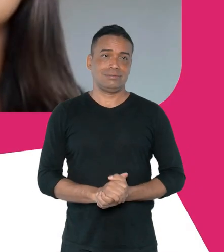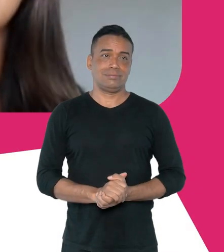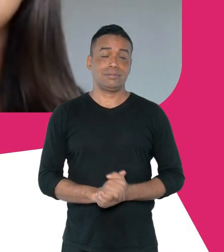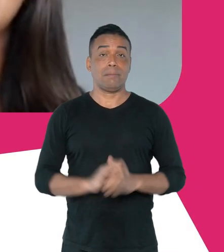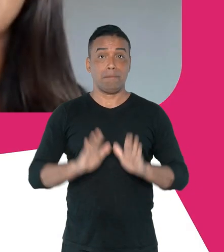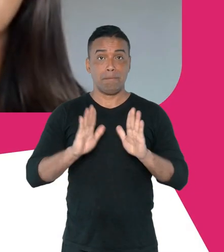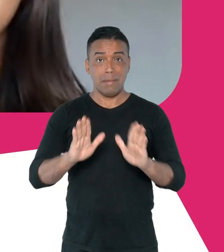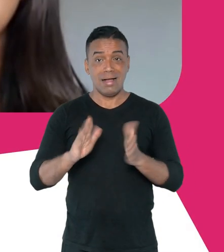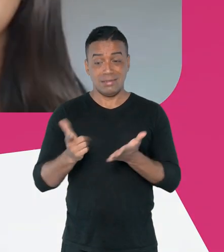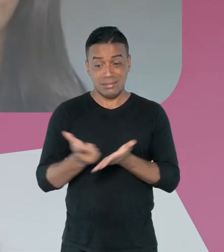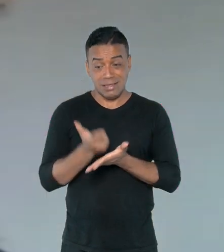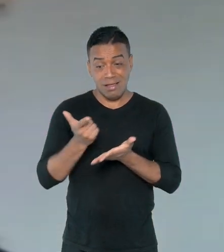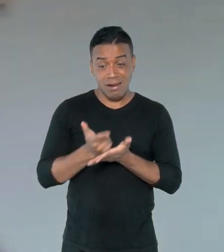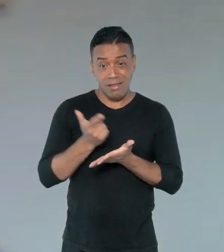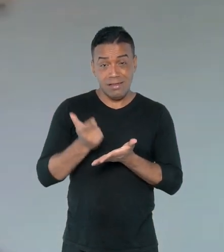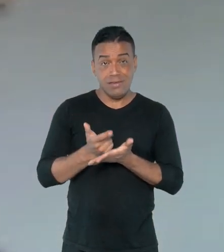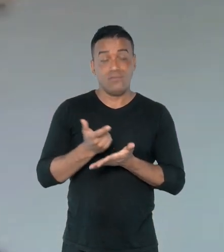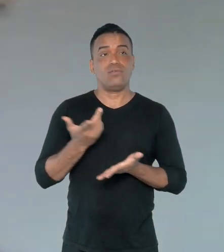Mas esse livro,